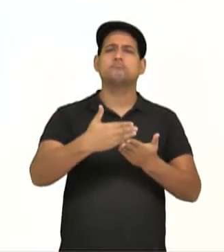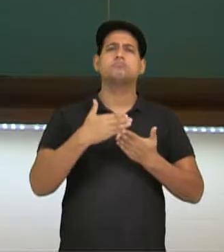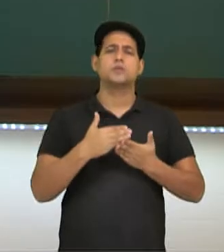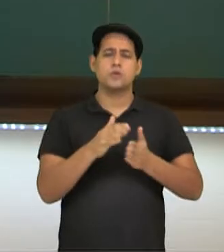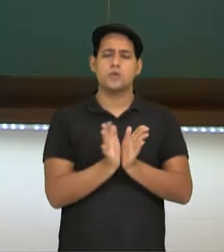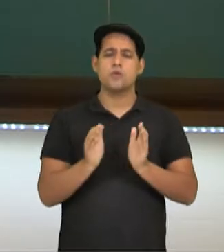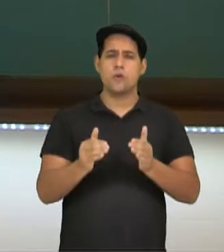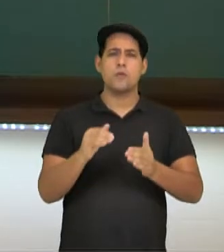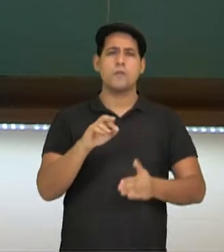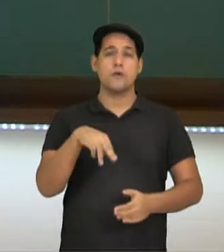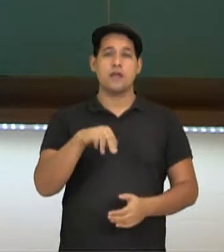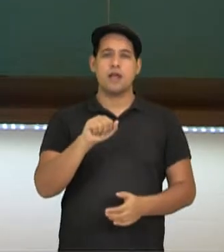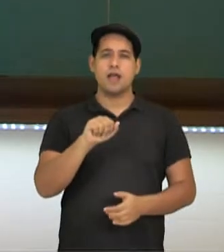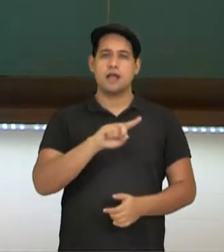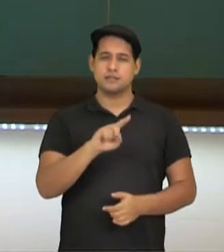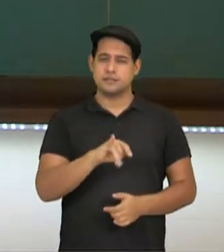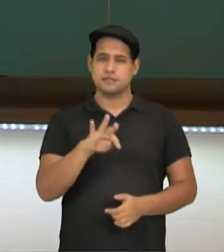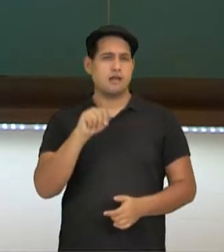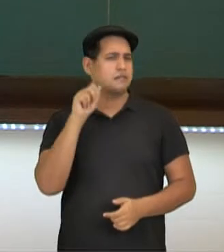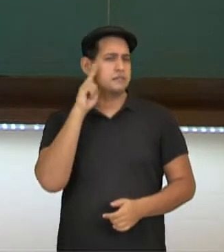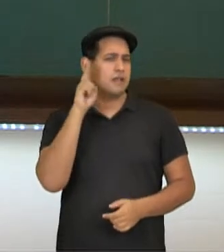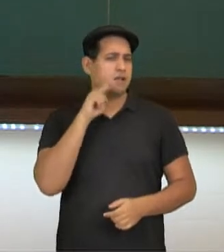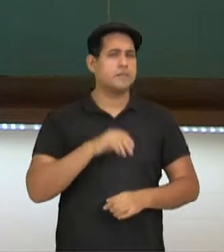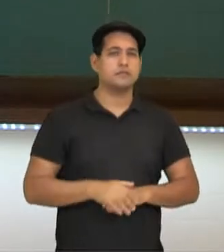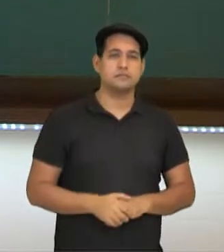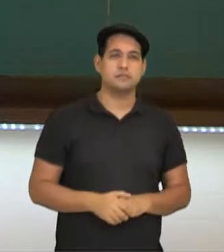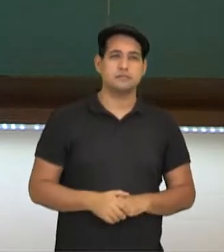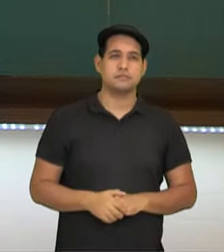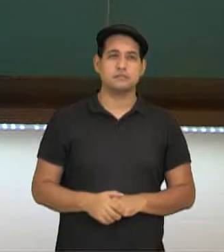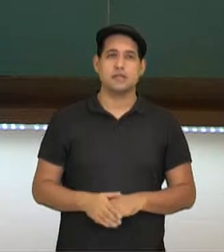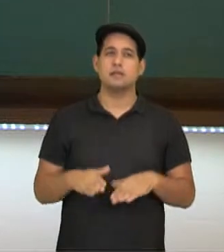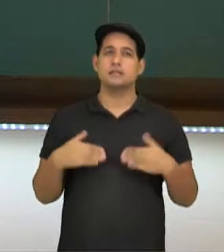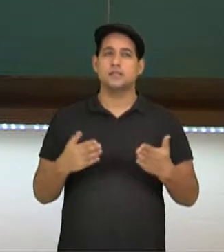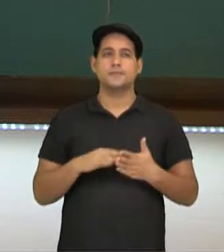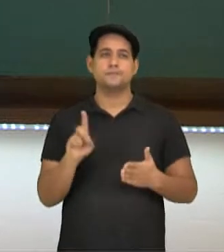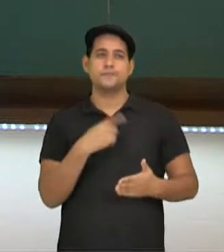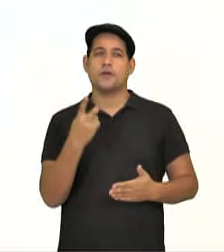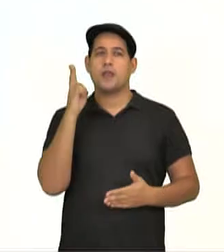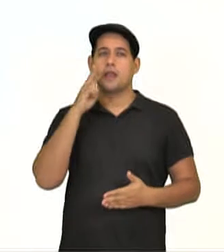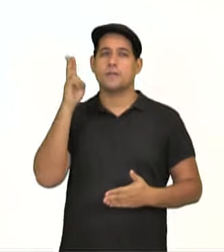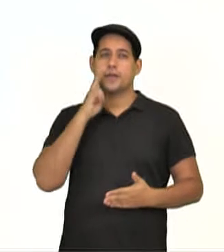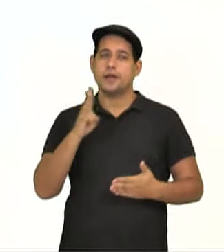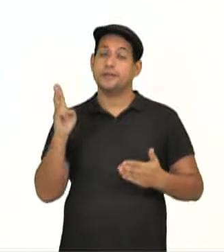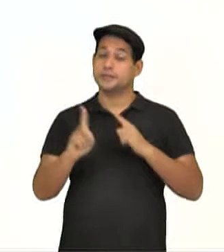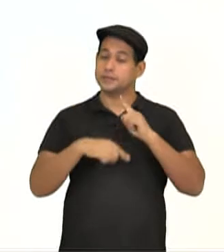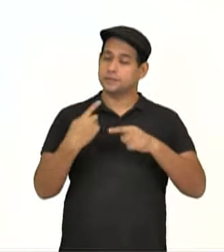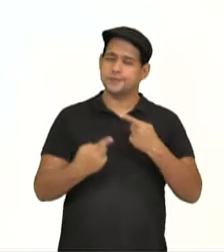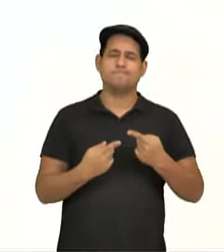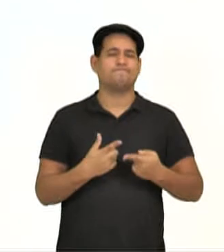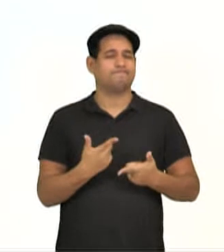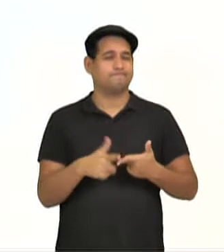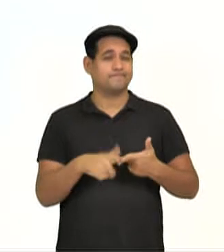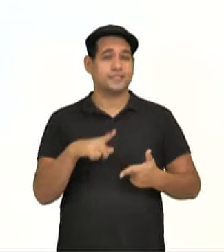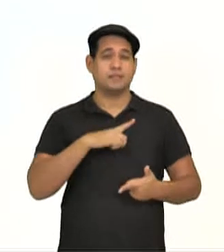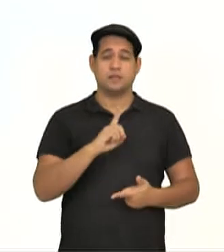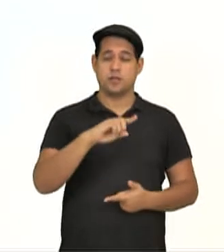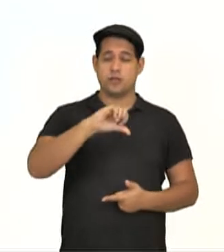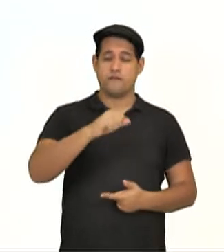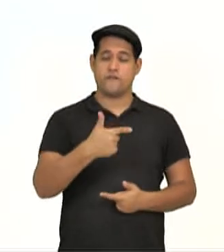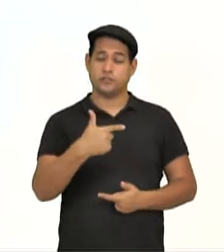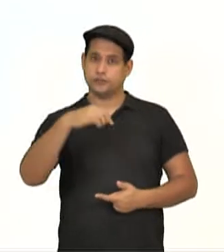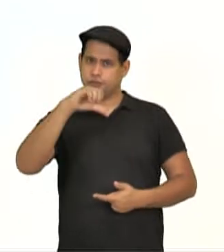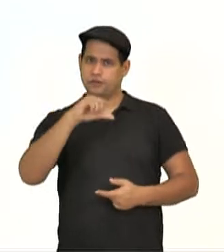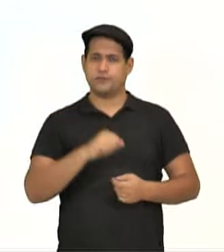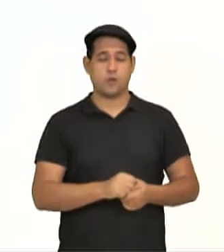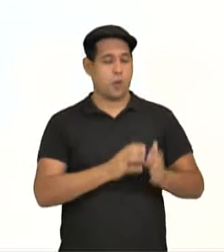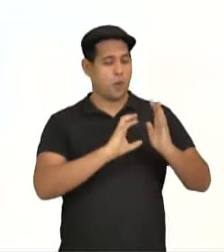recorda dessa informação dada em outras aulas? Bom, vamos lembrar aqui, após a crise de 1929, o Partido